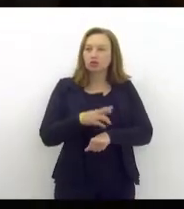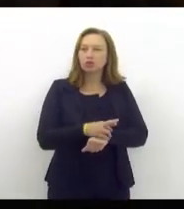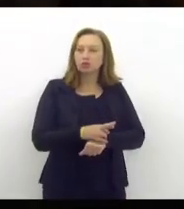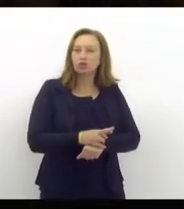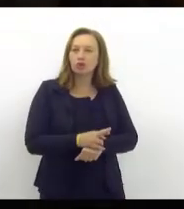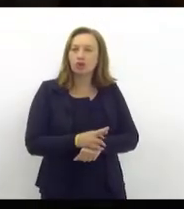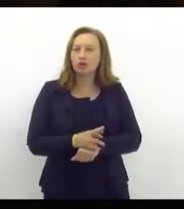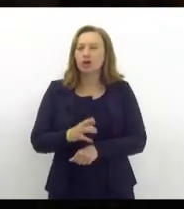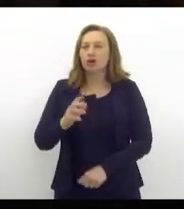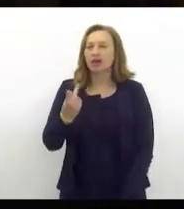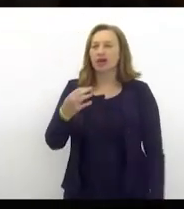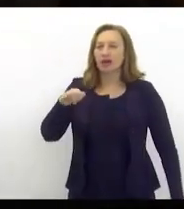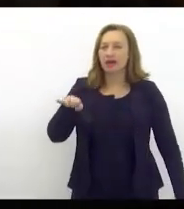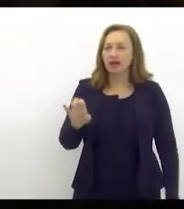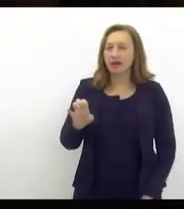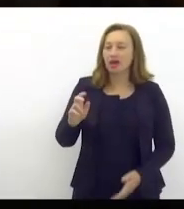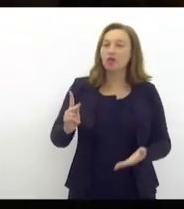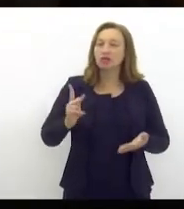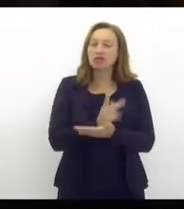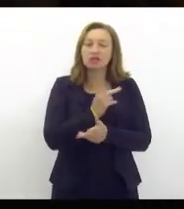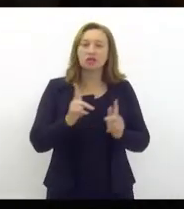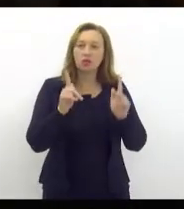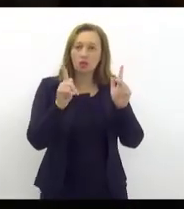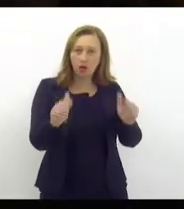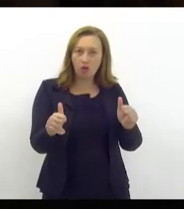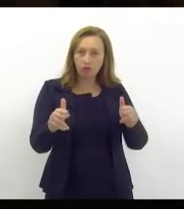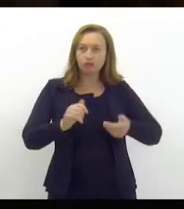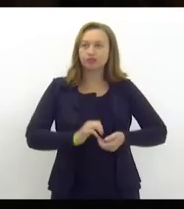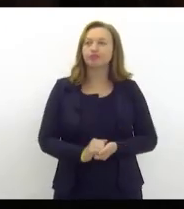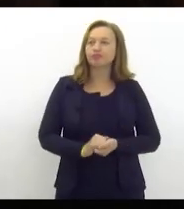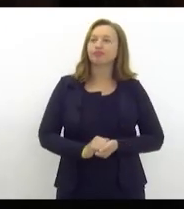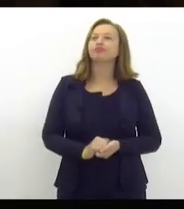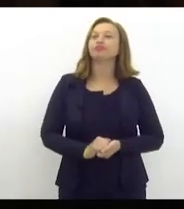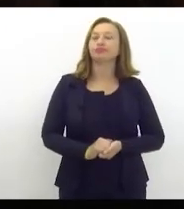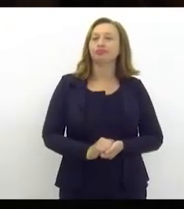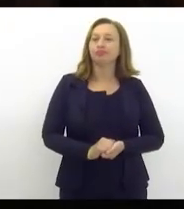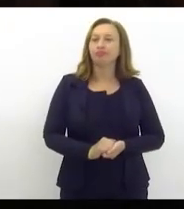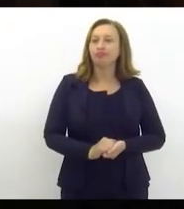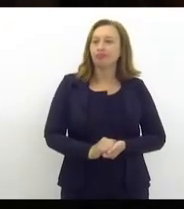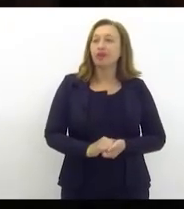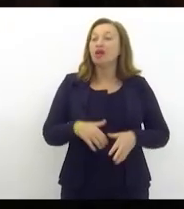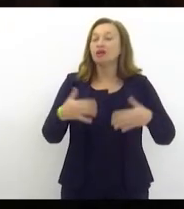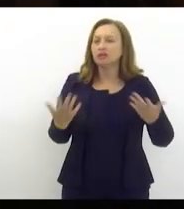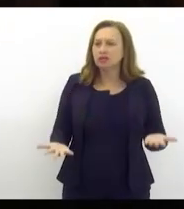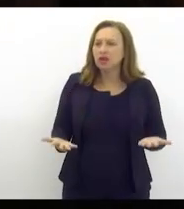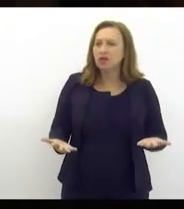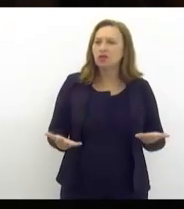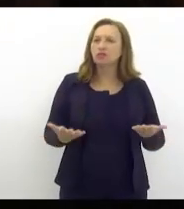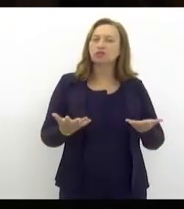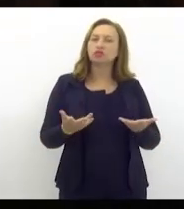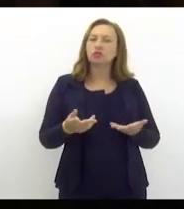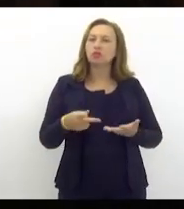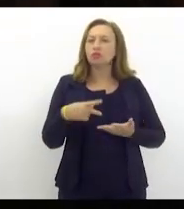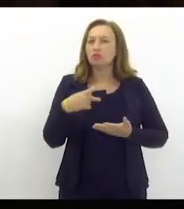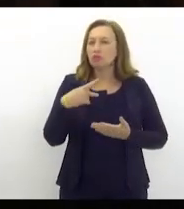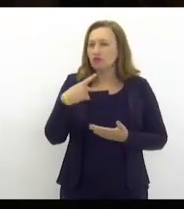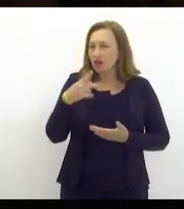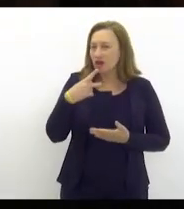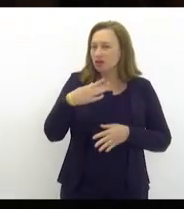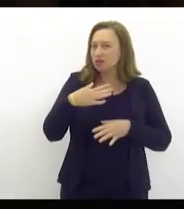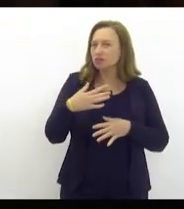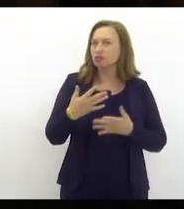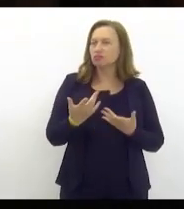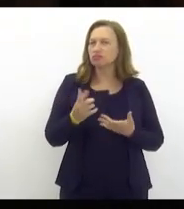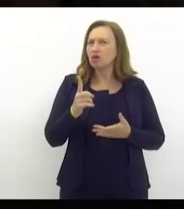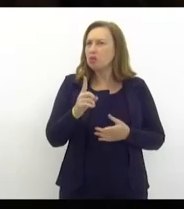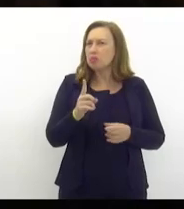aconteceu o mesmo, o vício foi sanado da mesma forma. Então, eu estou historiando já, não por causa